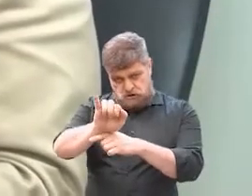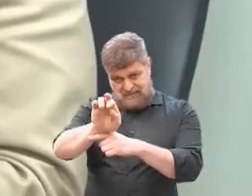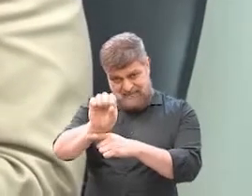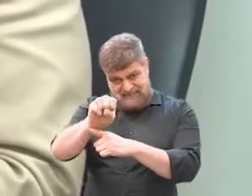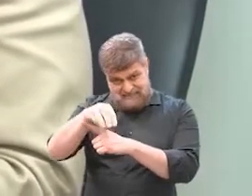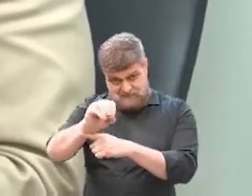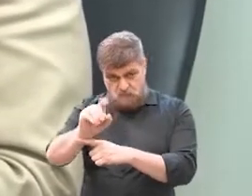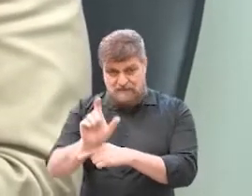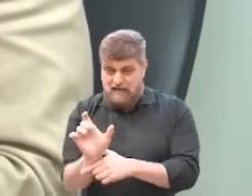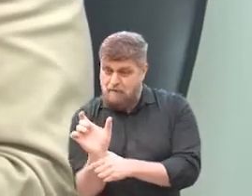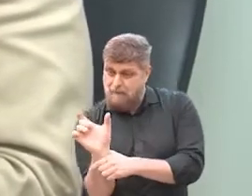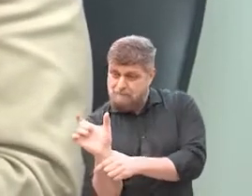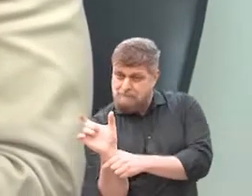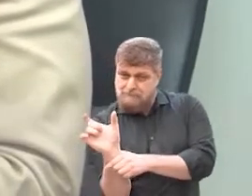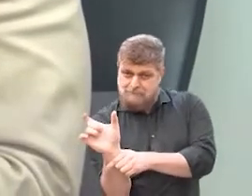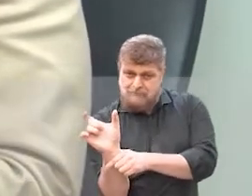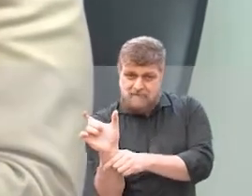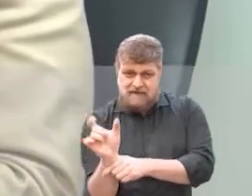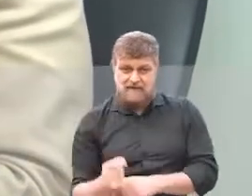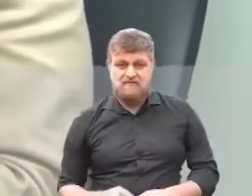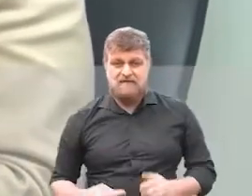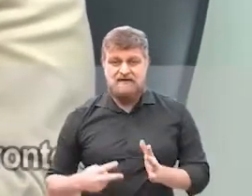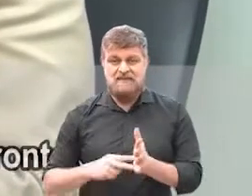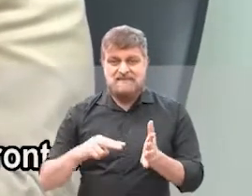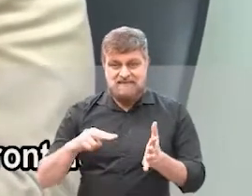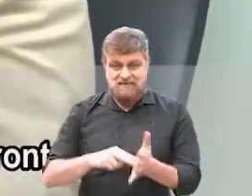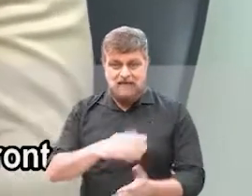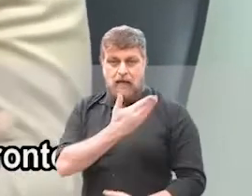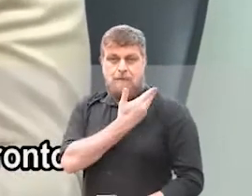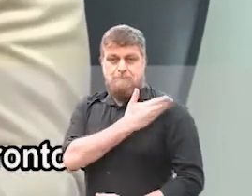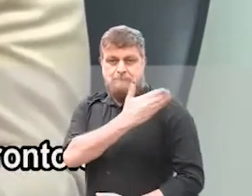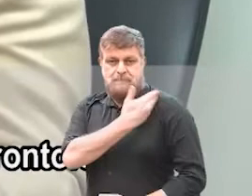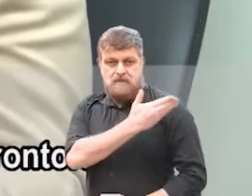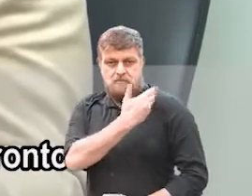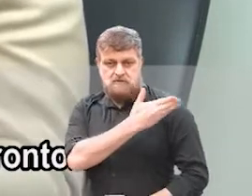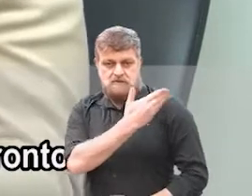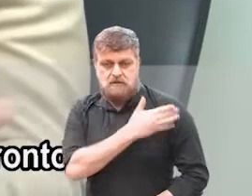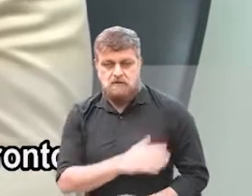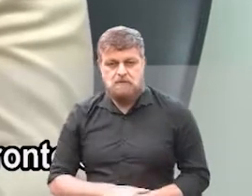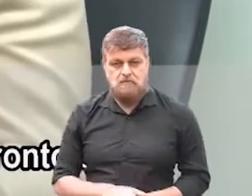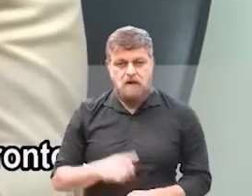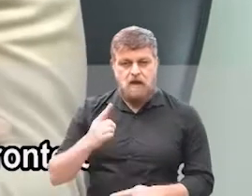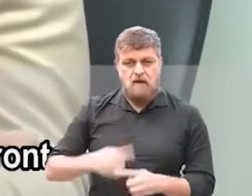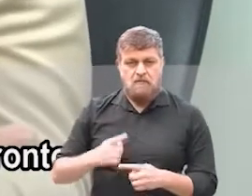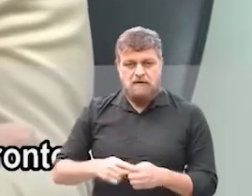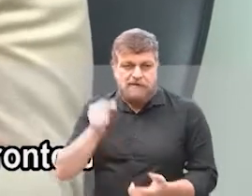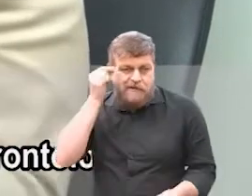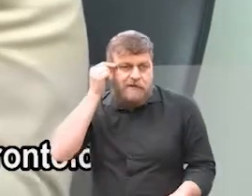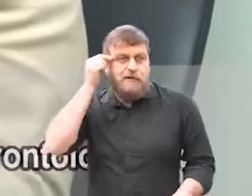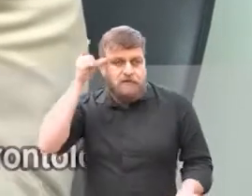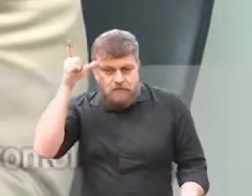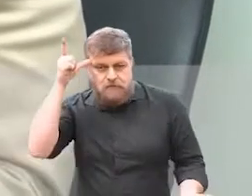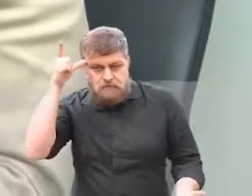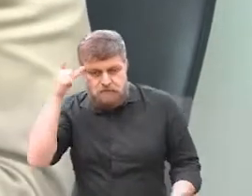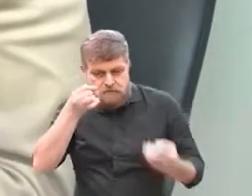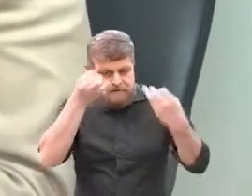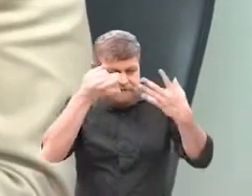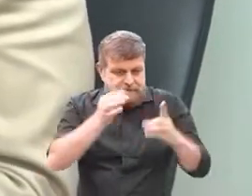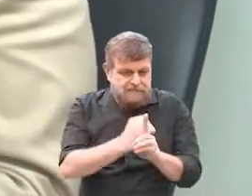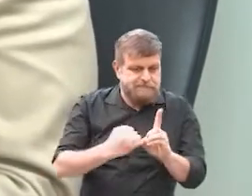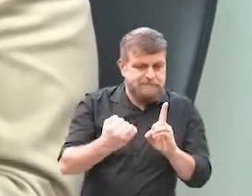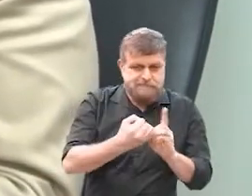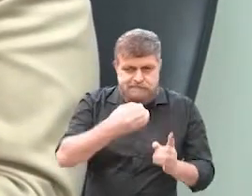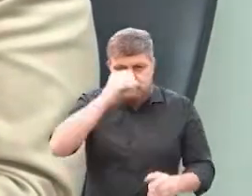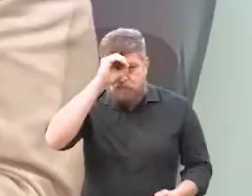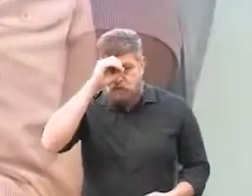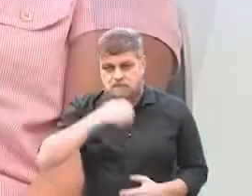preconceito contra o envelhecimento ou contra a figura da pessoa idosa, um motivo pelo qual talvez uma falta de cultura, uma falta